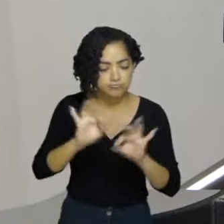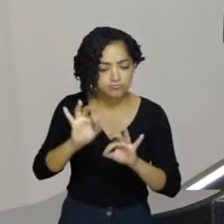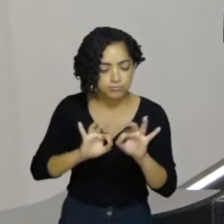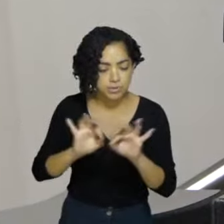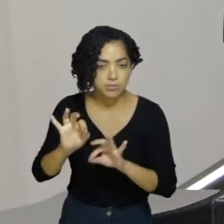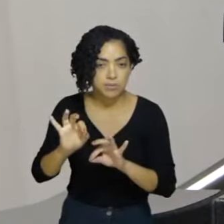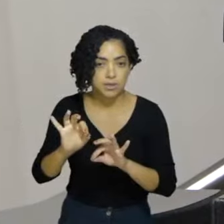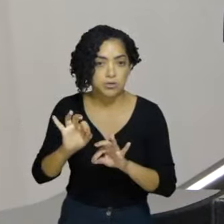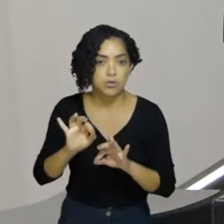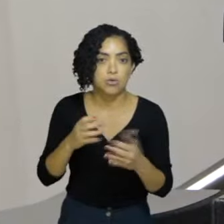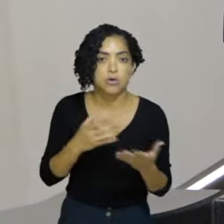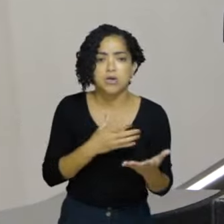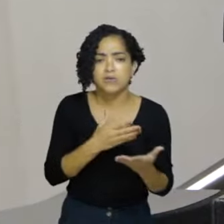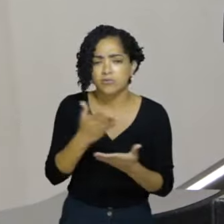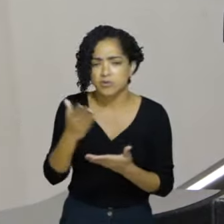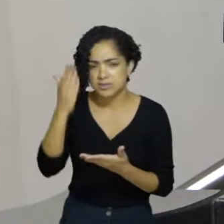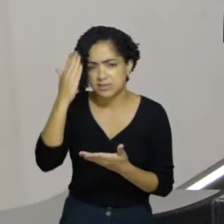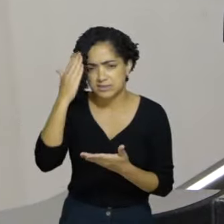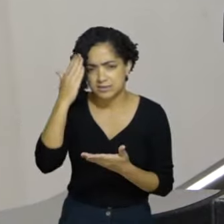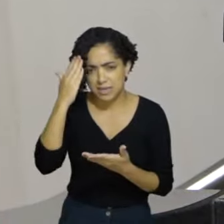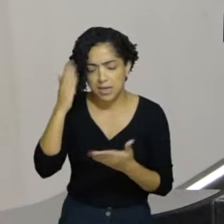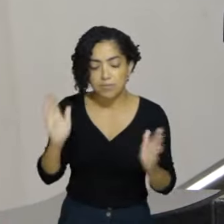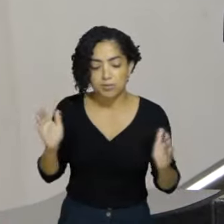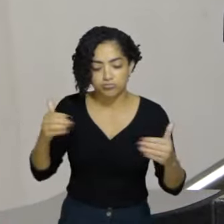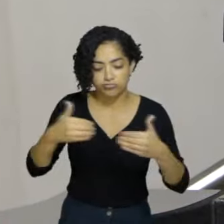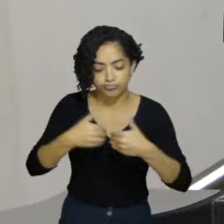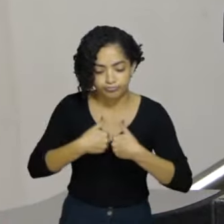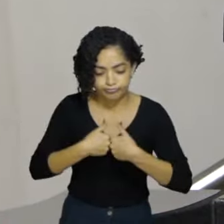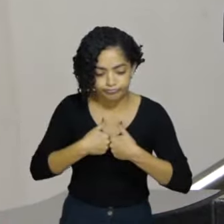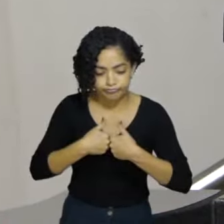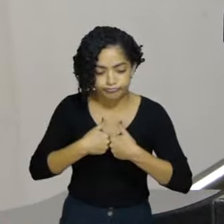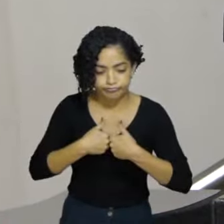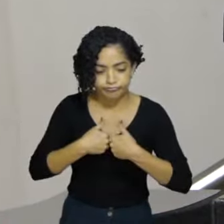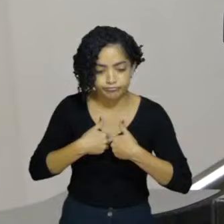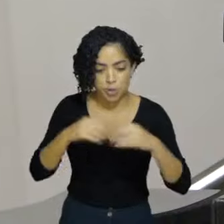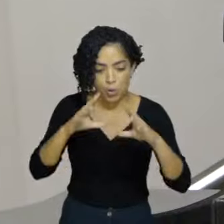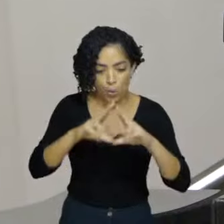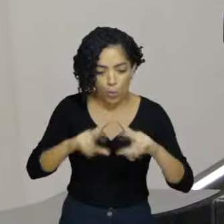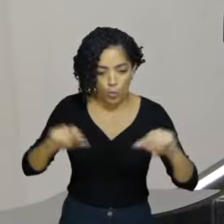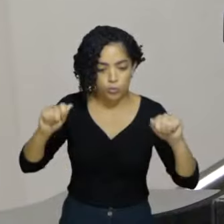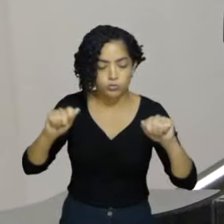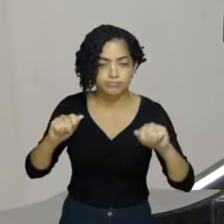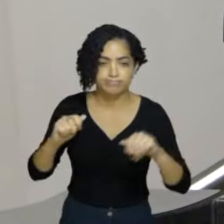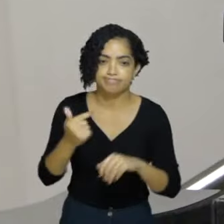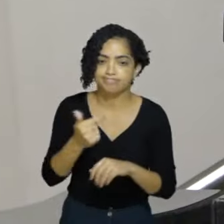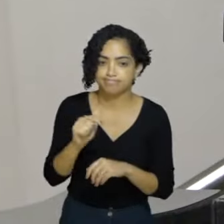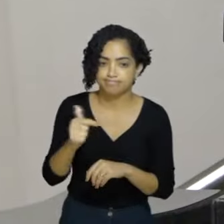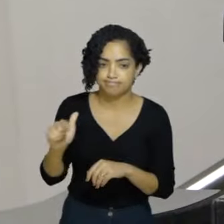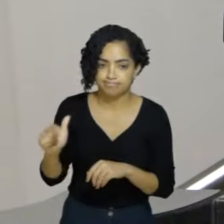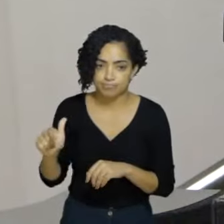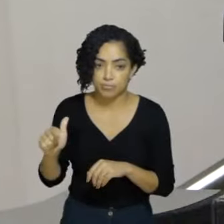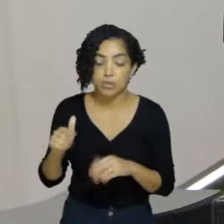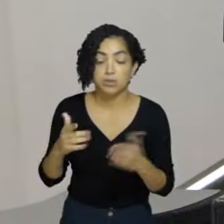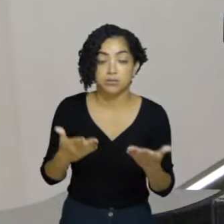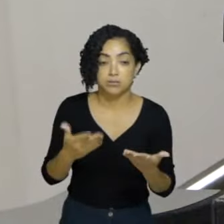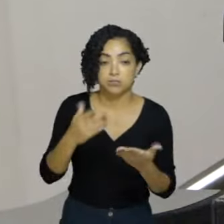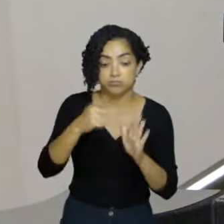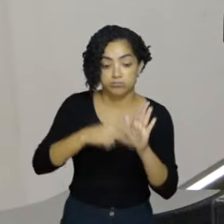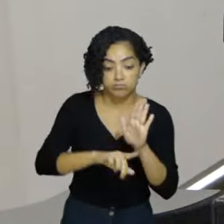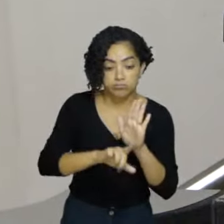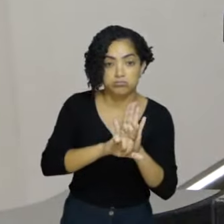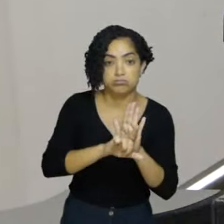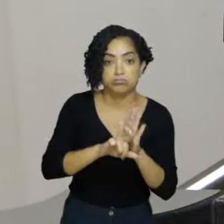gente, todo mundo sabe que o autismo, ele não tem cura. E que antes do nosso projeto de lei, que já foi aprovado por